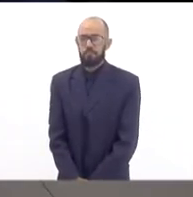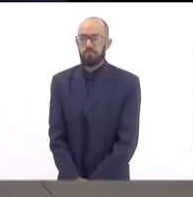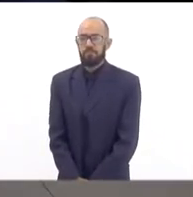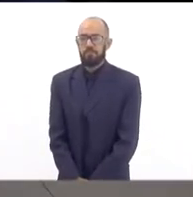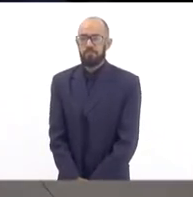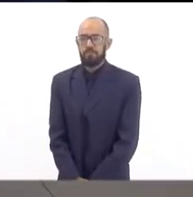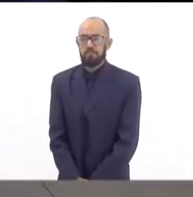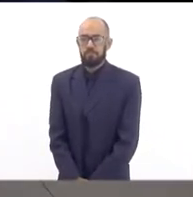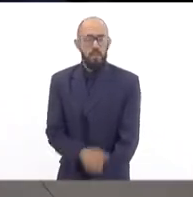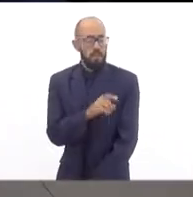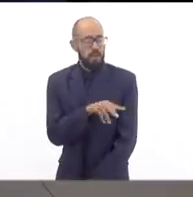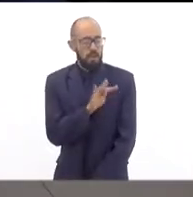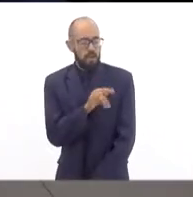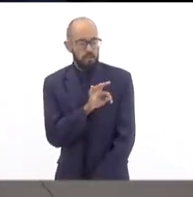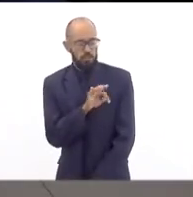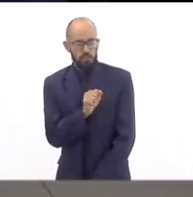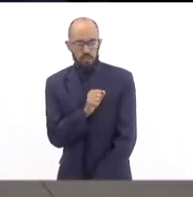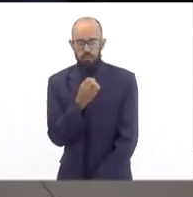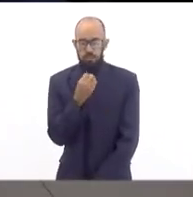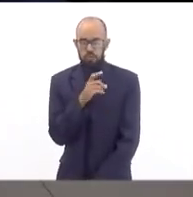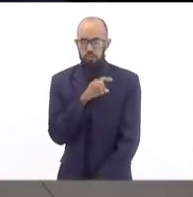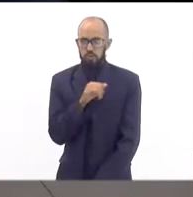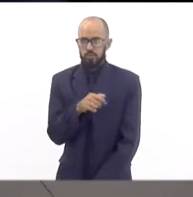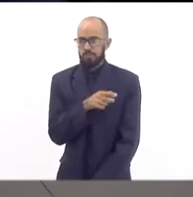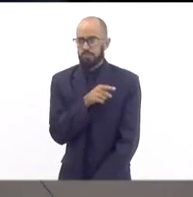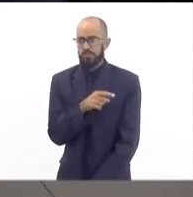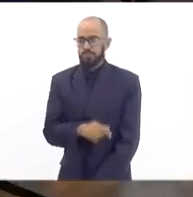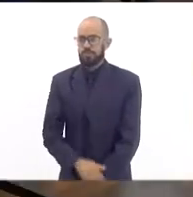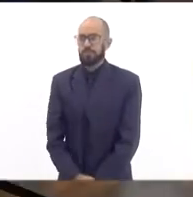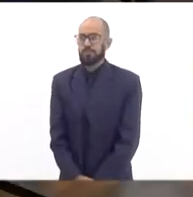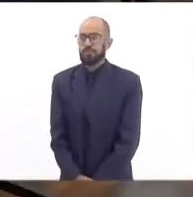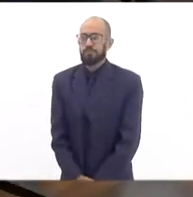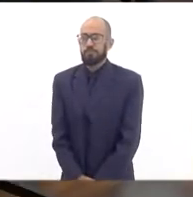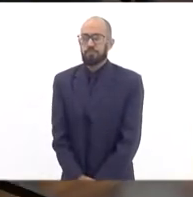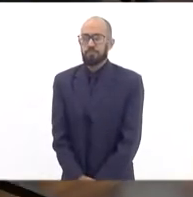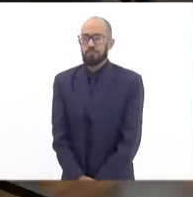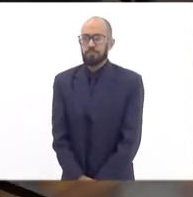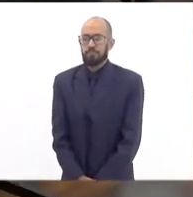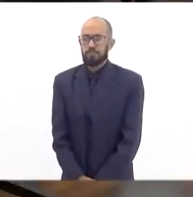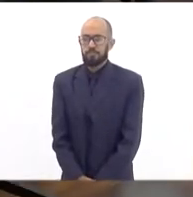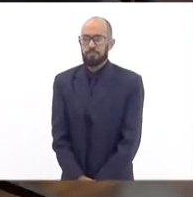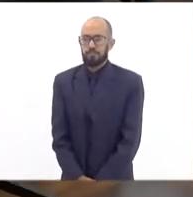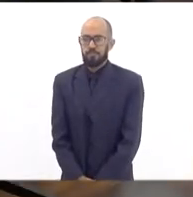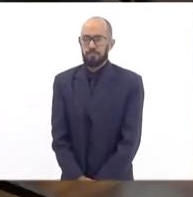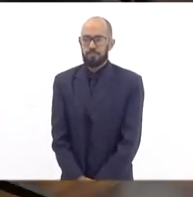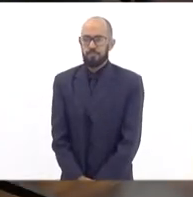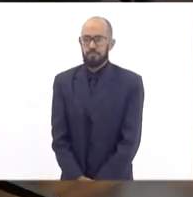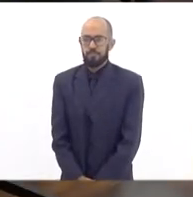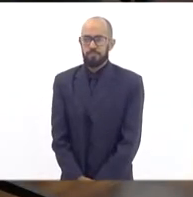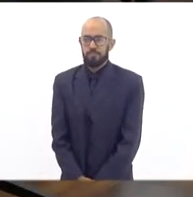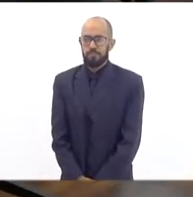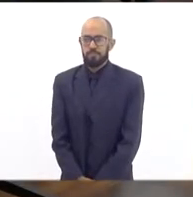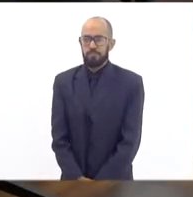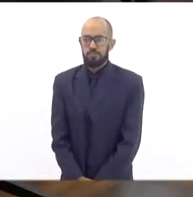Isso. Bom dia, Kátia. Bom dia. Bom dia. O microfone está aberto dela já?